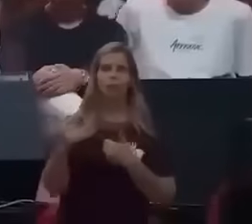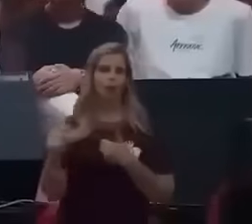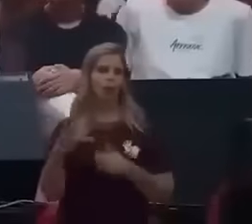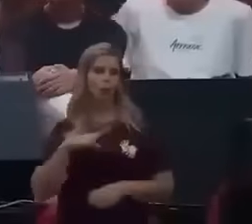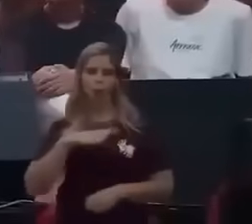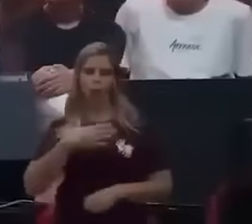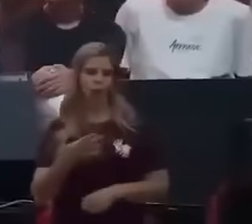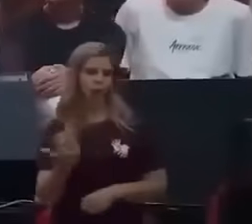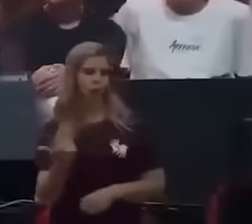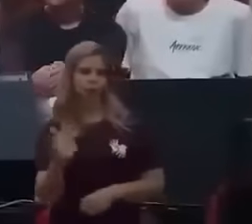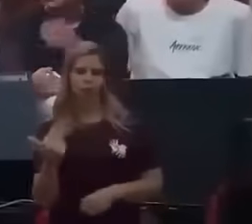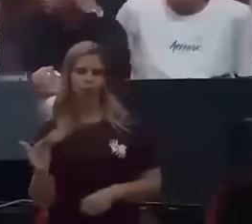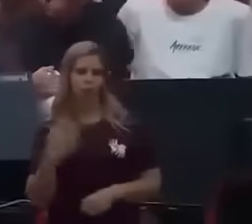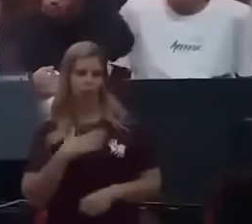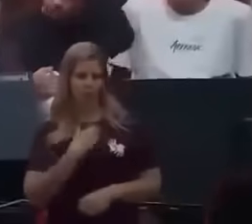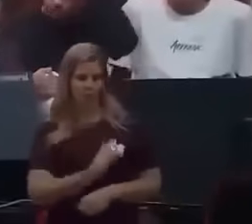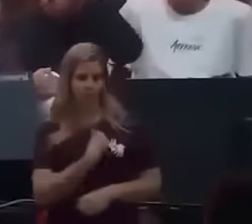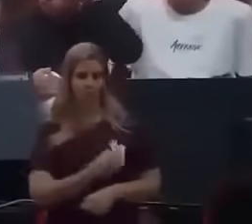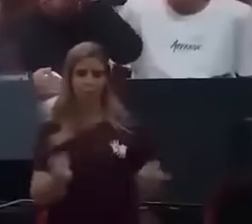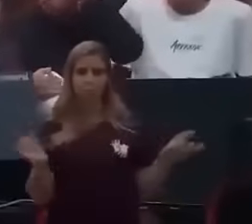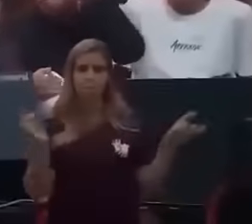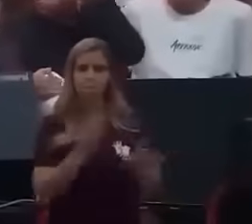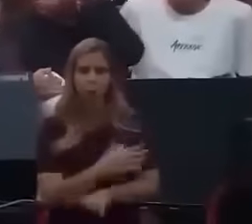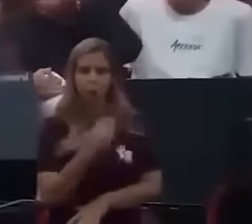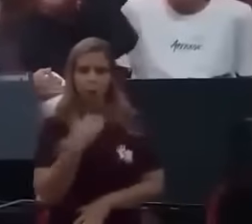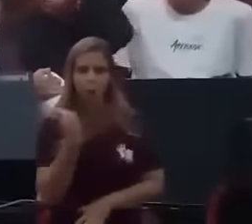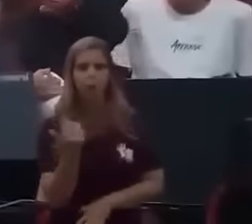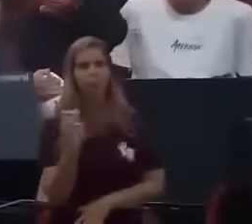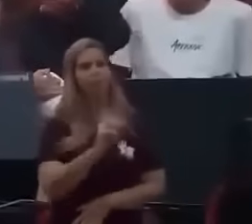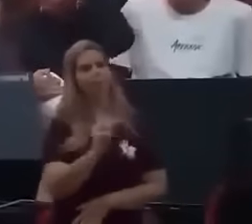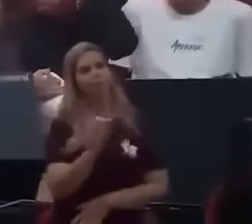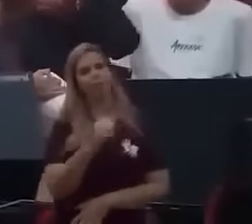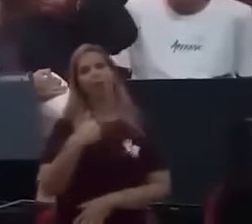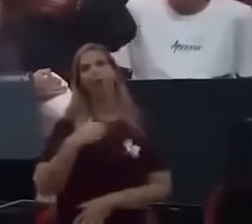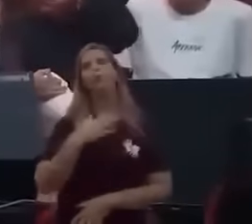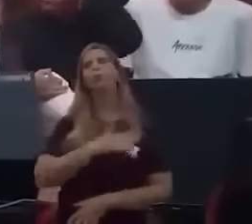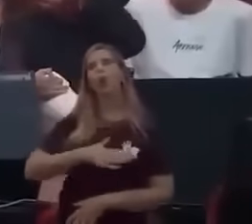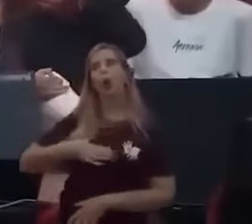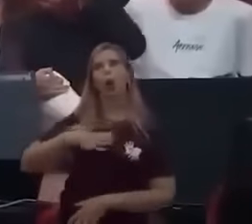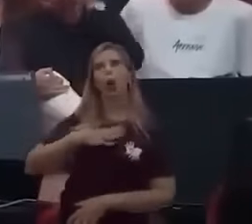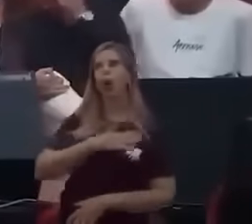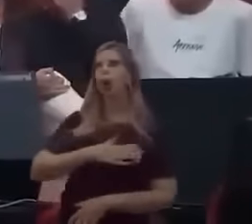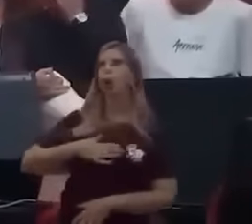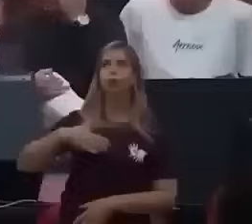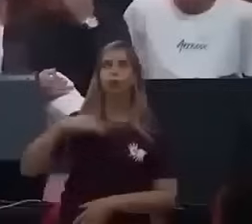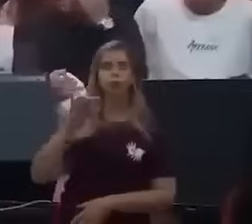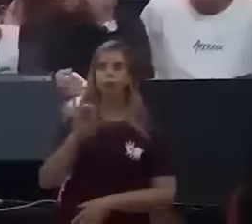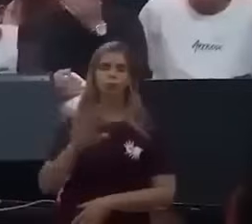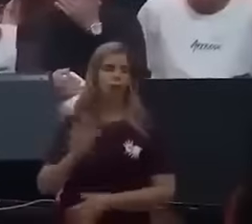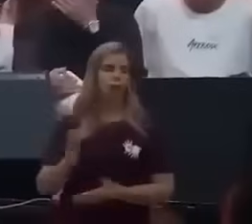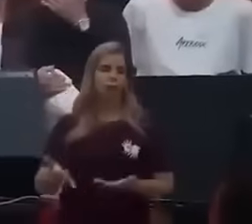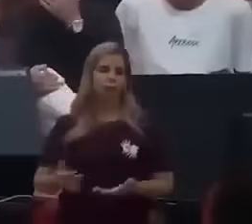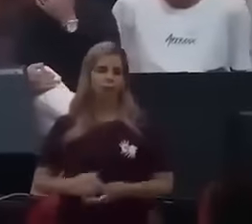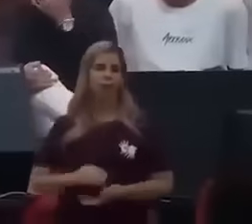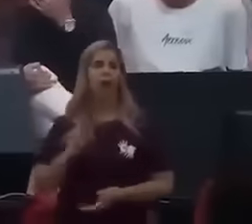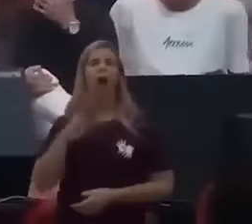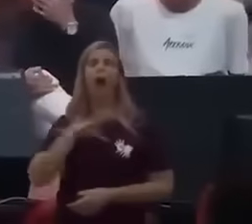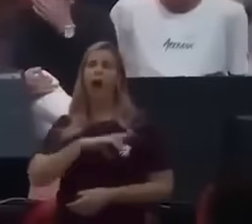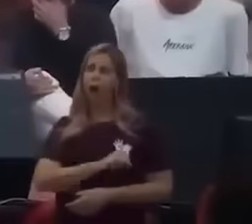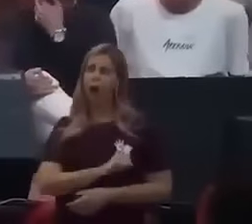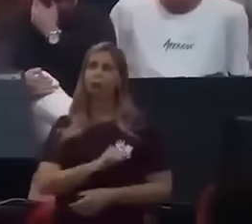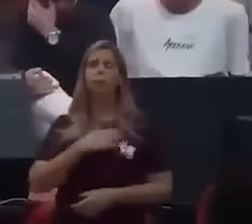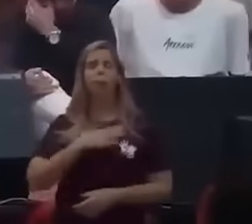coragem de morrer por ti, eu não estou pronto a dar minha vida por ti, eu apenas gosto de ti, respondeu de novo, filose, só isso, eu te